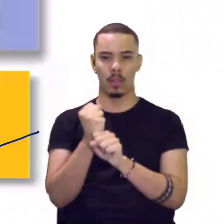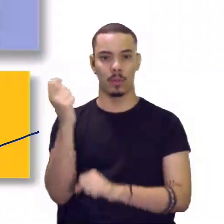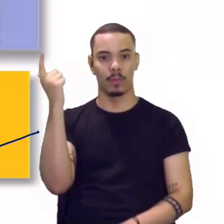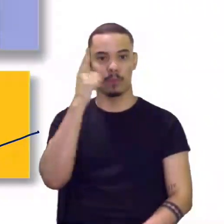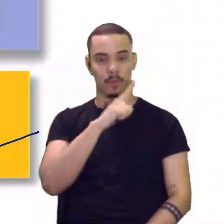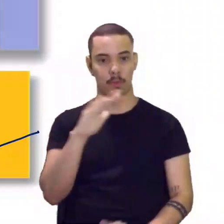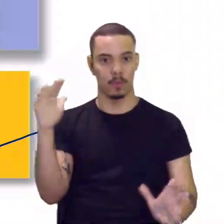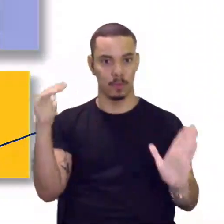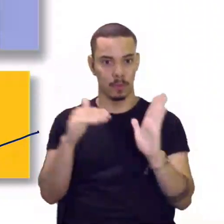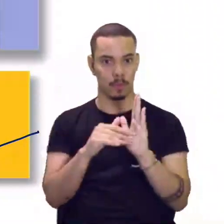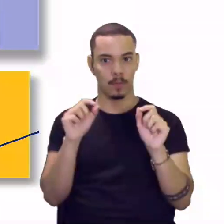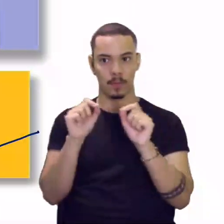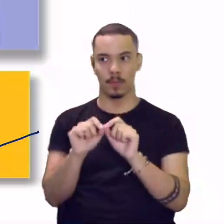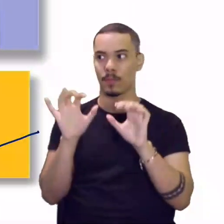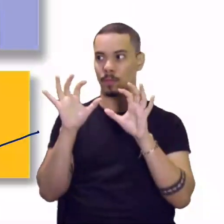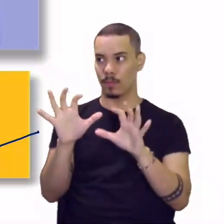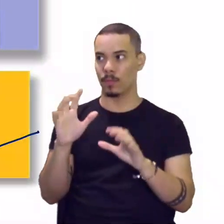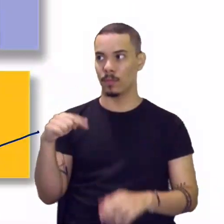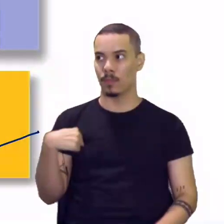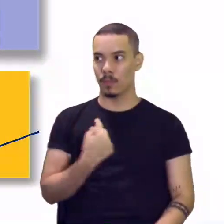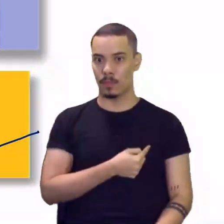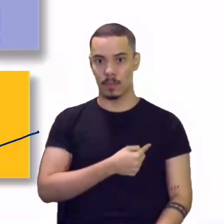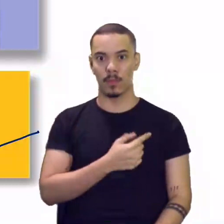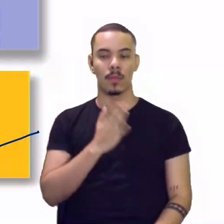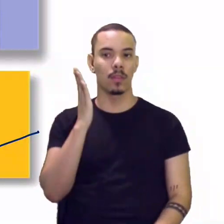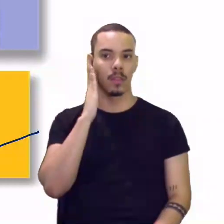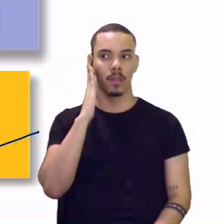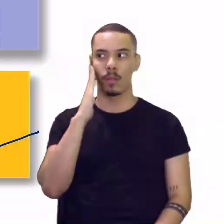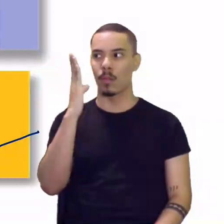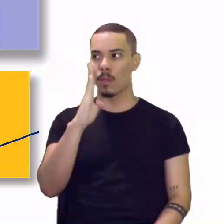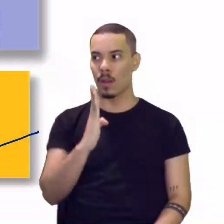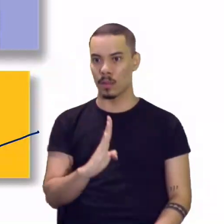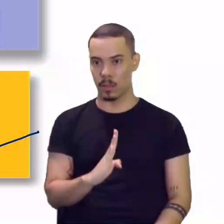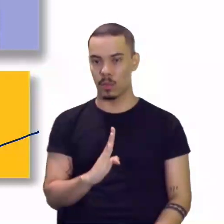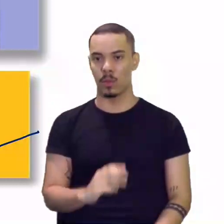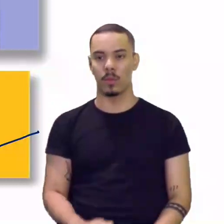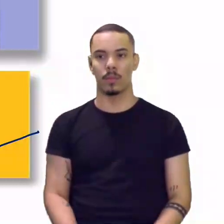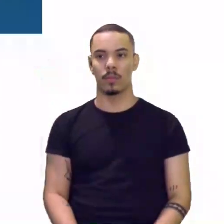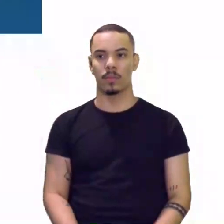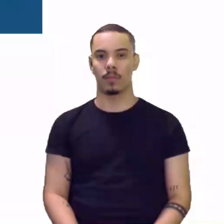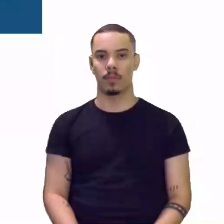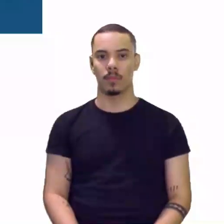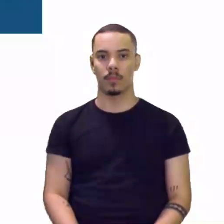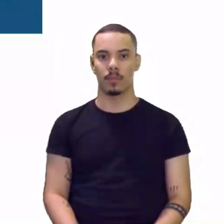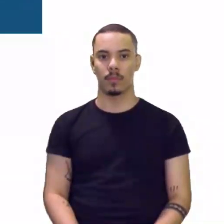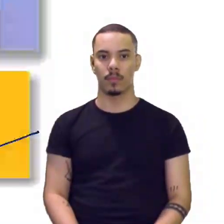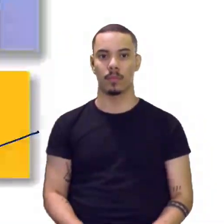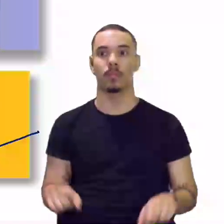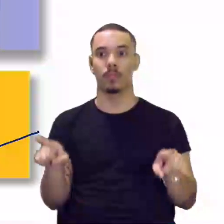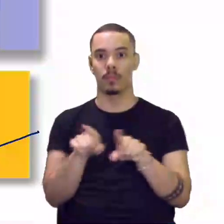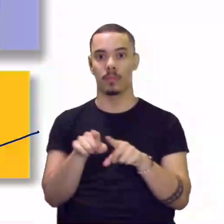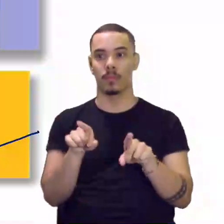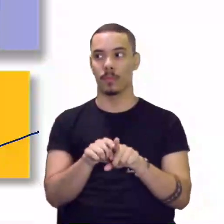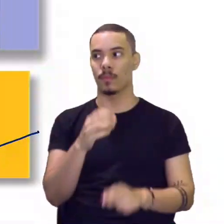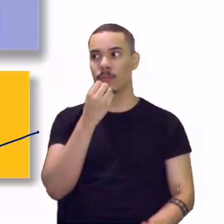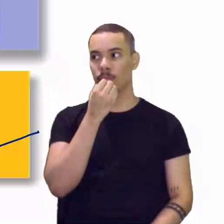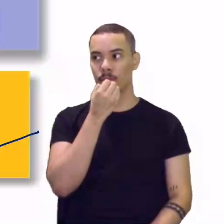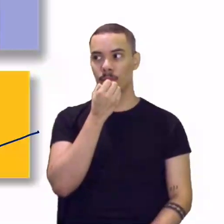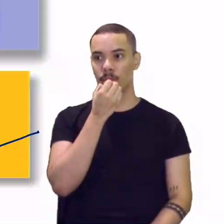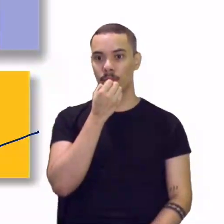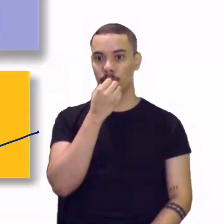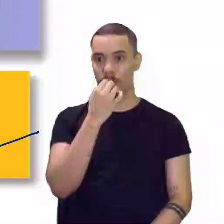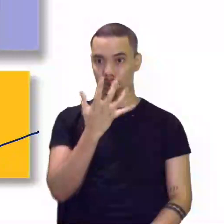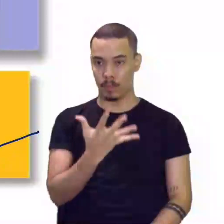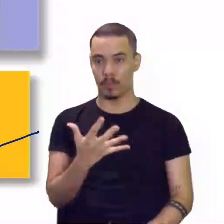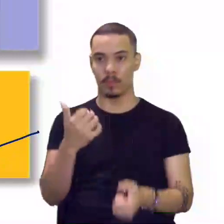chegar nessa configuração que conhecemos aí como Brasil. E vale destacar, né, professor, que